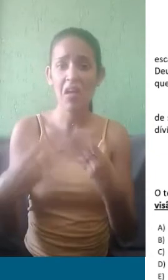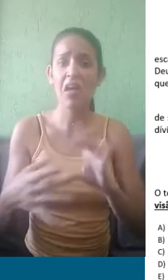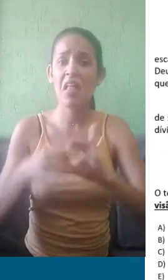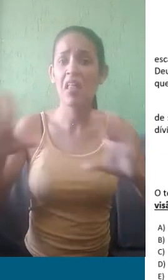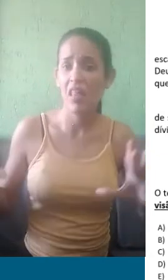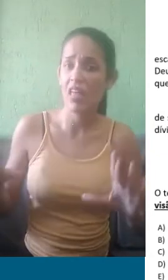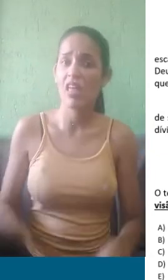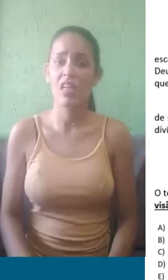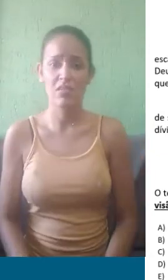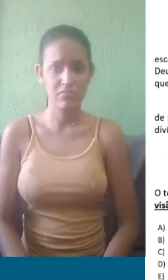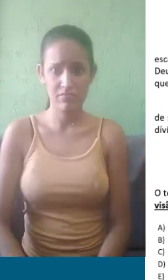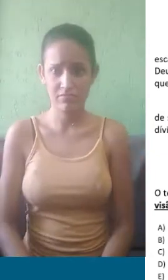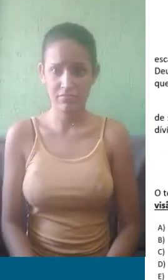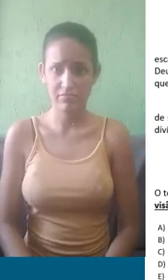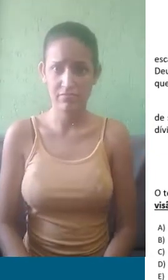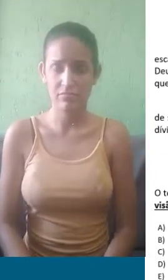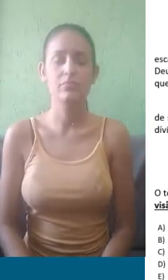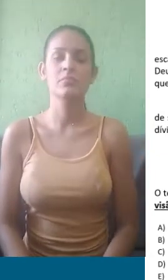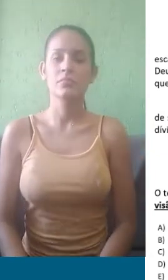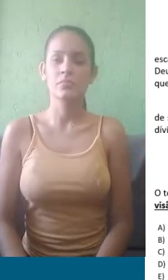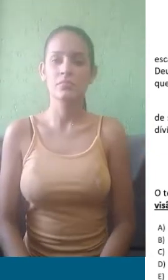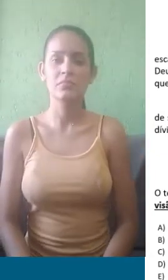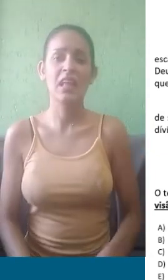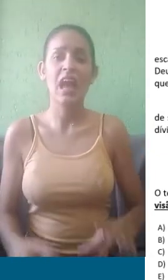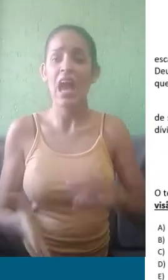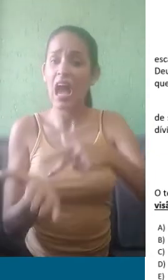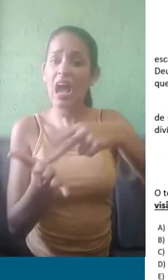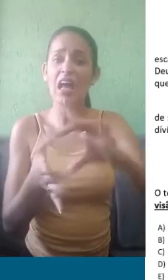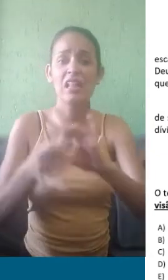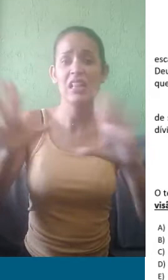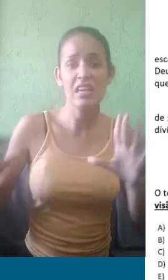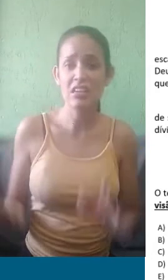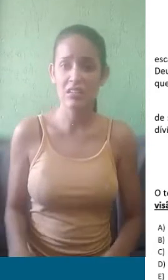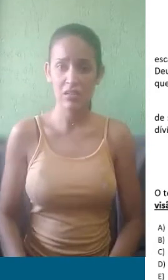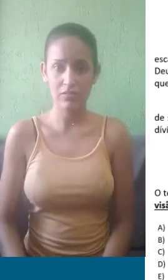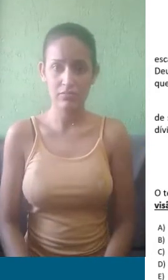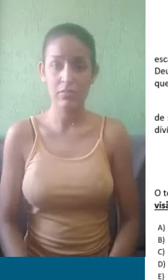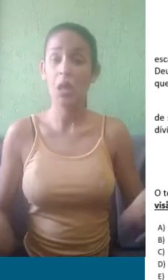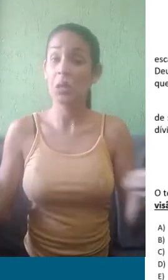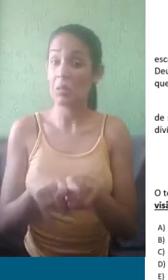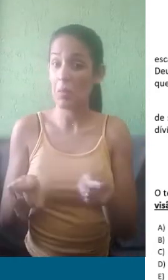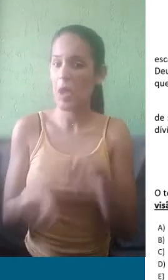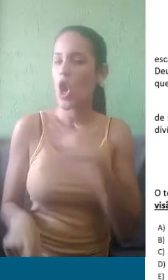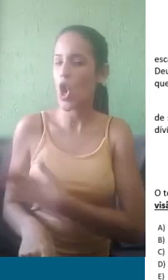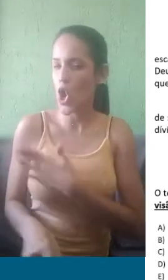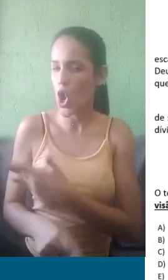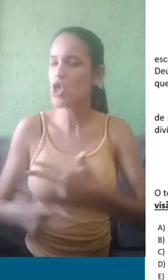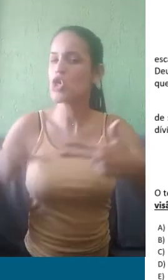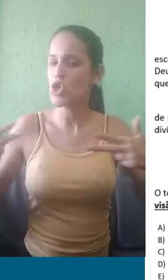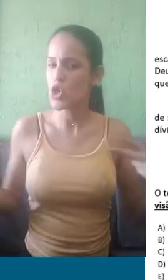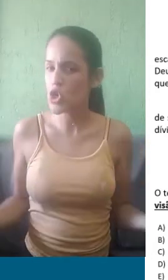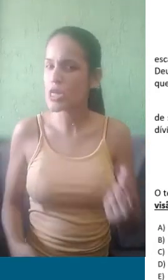tem podido, por conseguinte, escapar a implacável maledicência dos luminentes. Demais está habituada ao